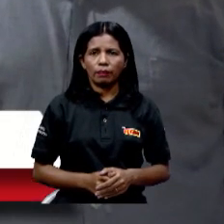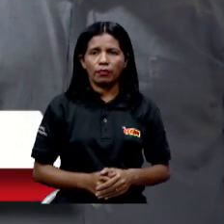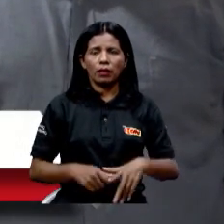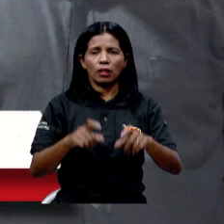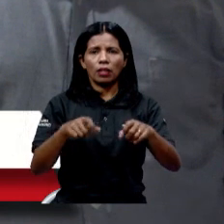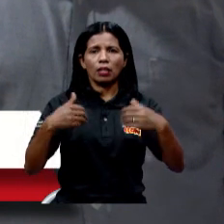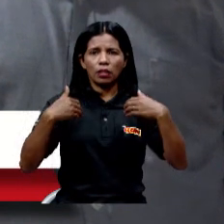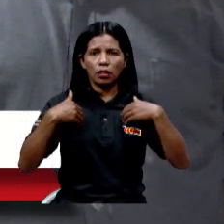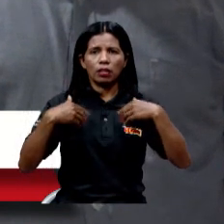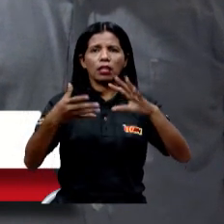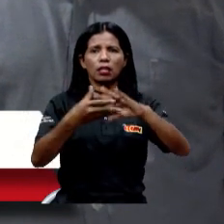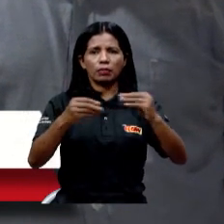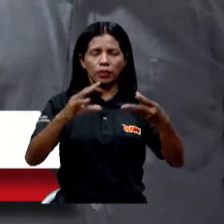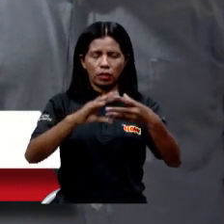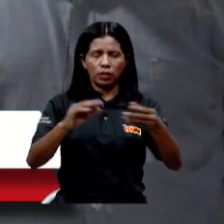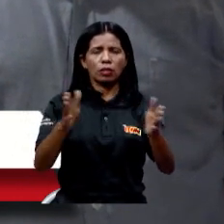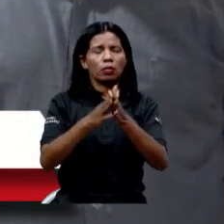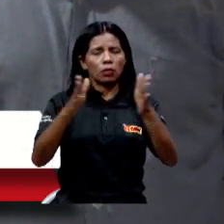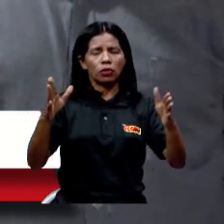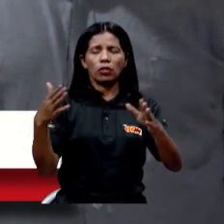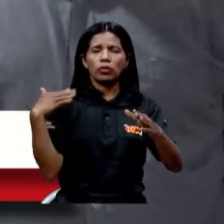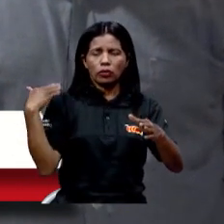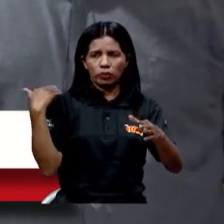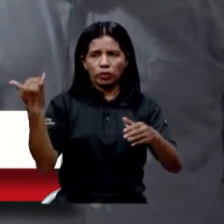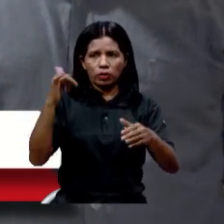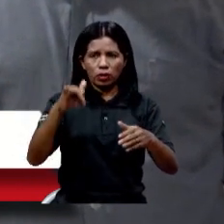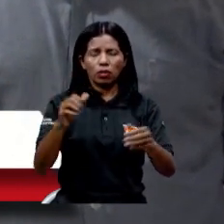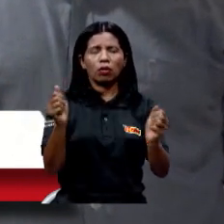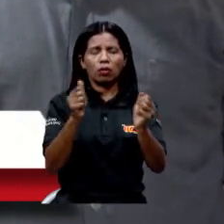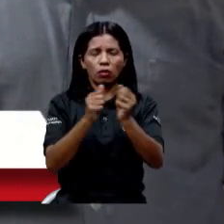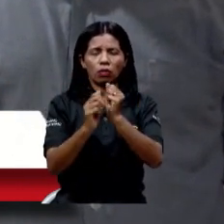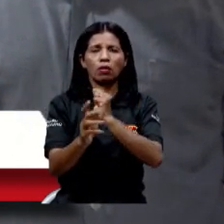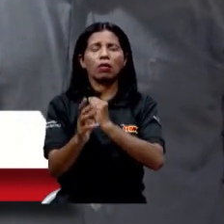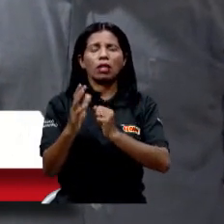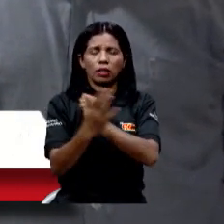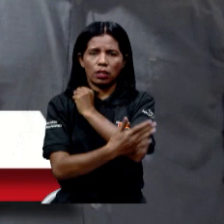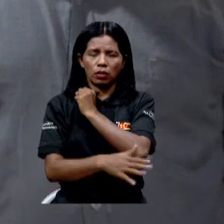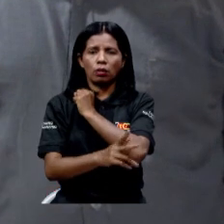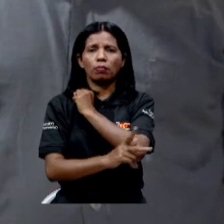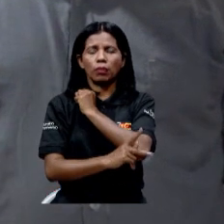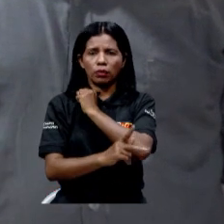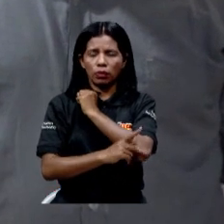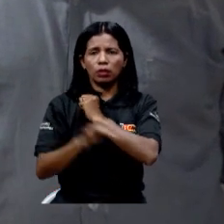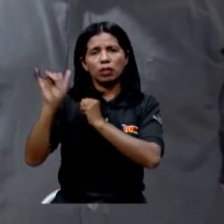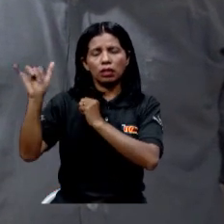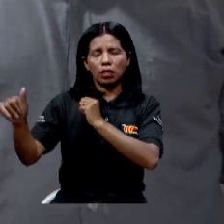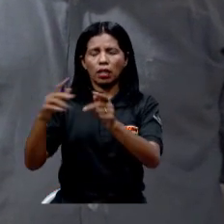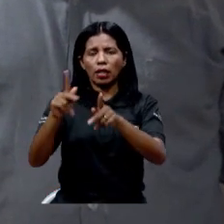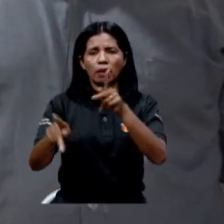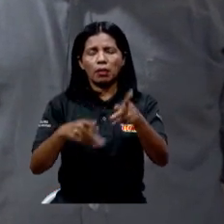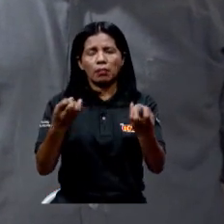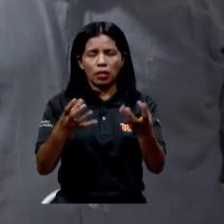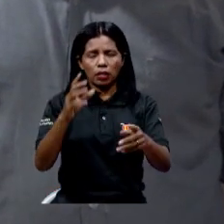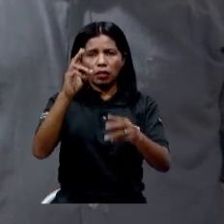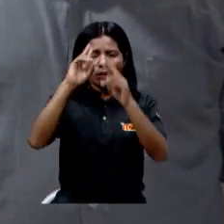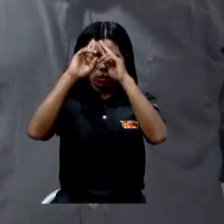ganhamos experiência boa com o jovem Cercelo e em relação a Portugal, Cercelo é uma barra nenhuma e tem que mostrar respeito à